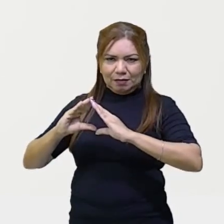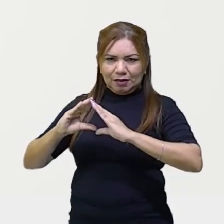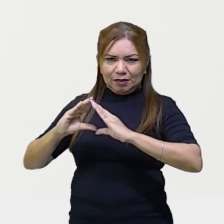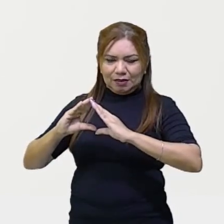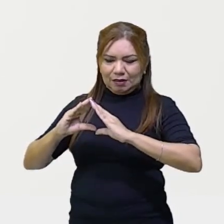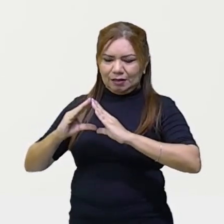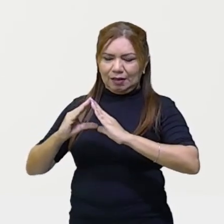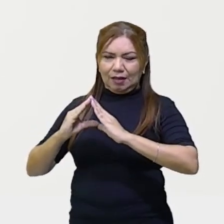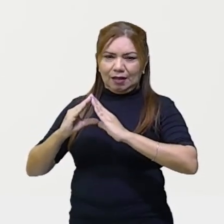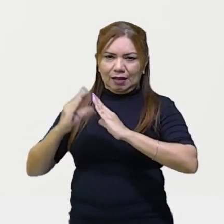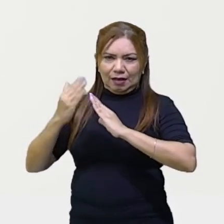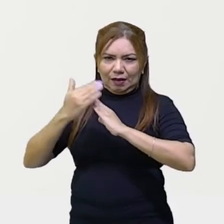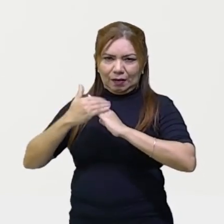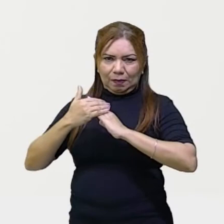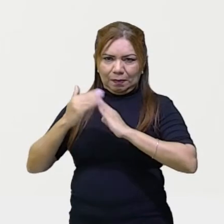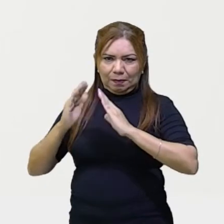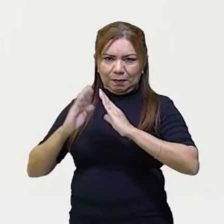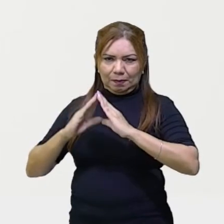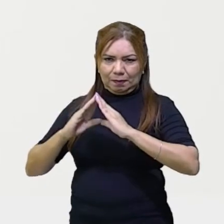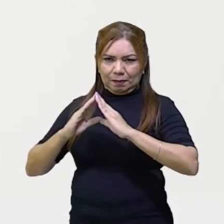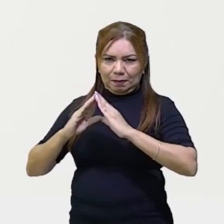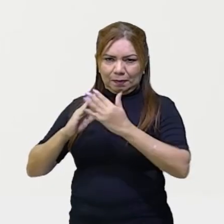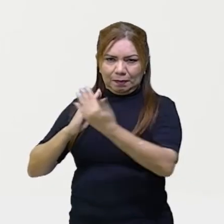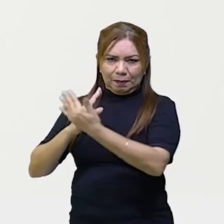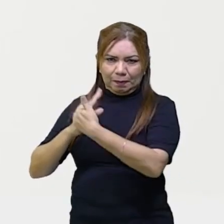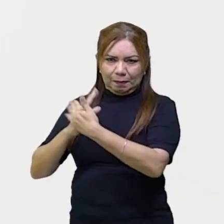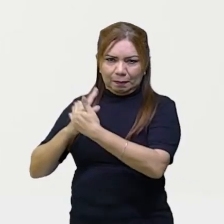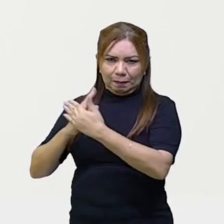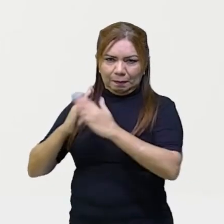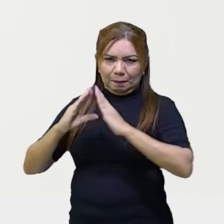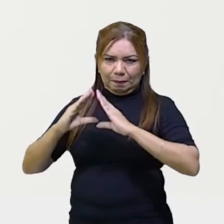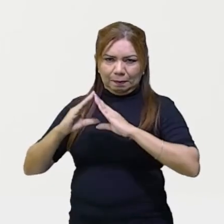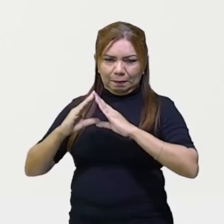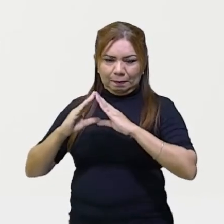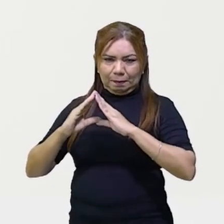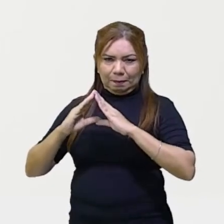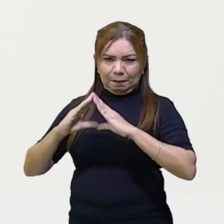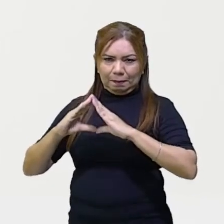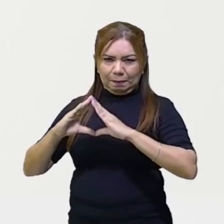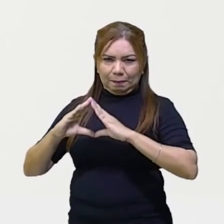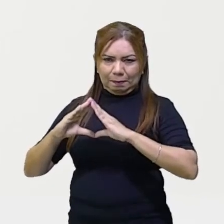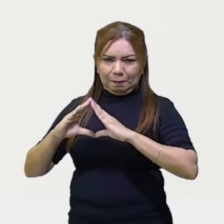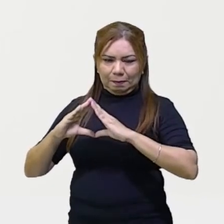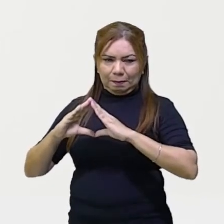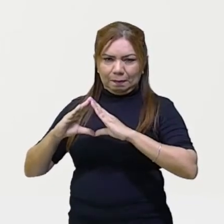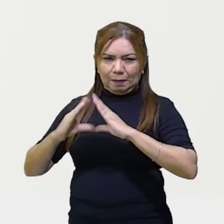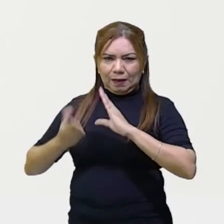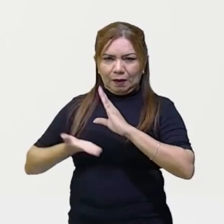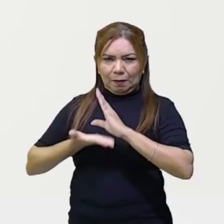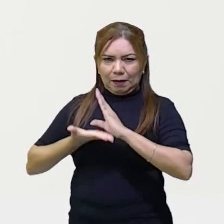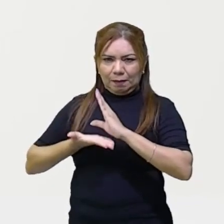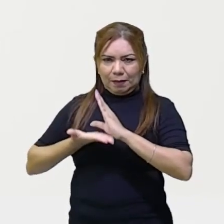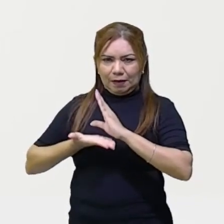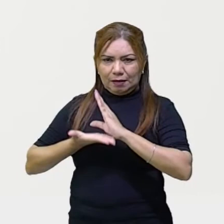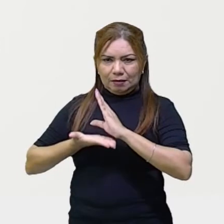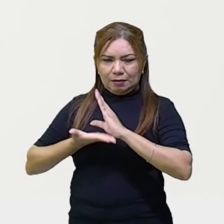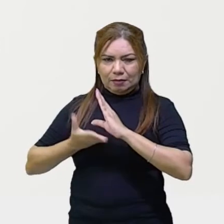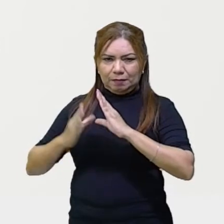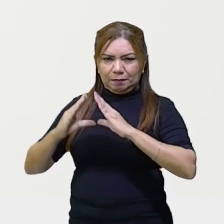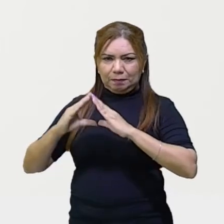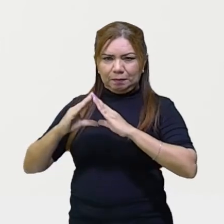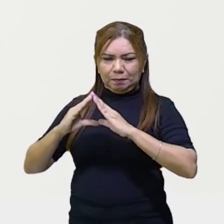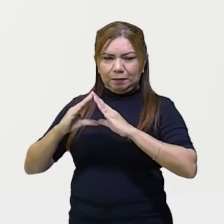a pirâmide ela só tem aí na parte superior a gente vai ter um verso e na parte superior e eu tenho na base